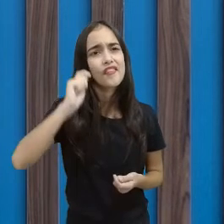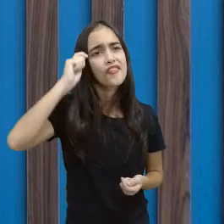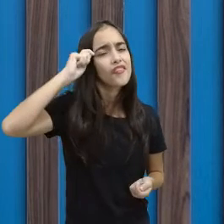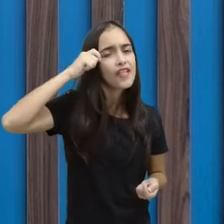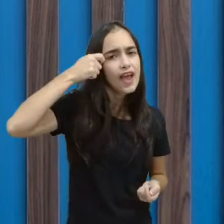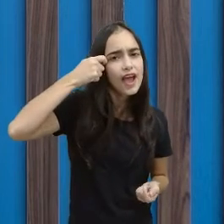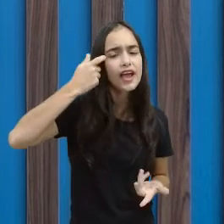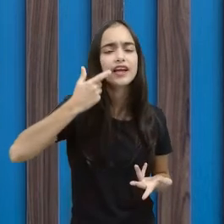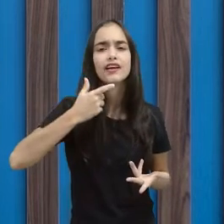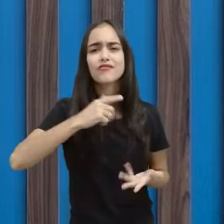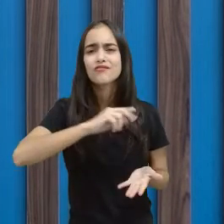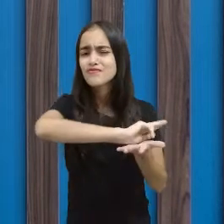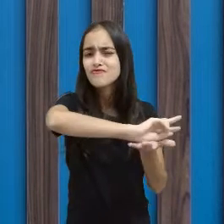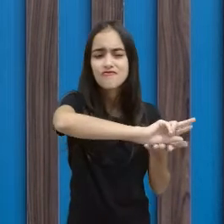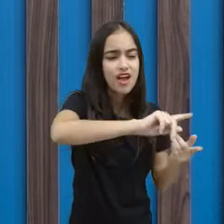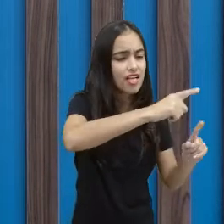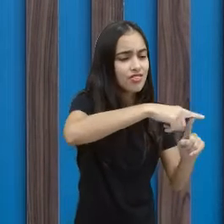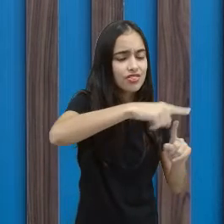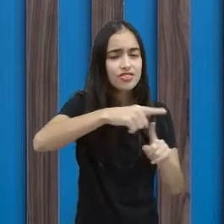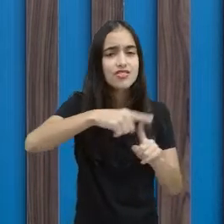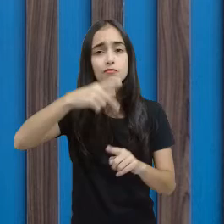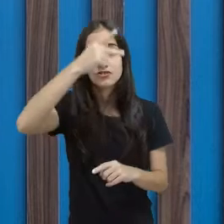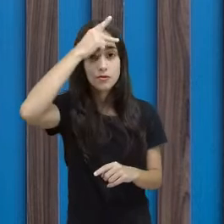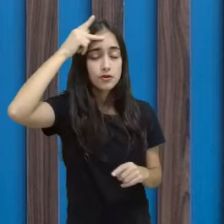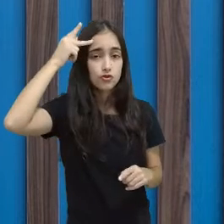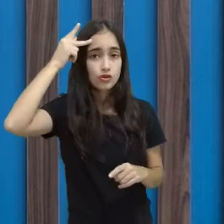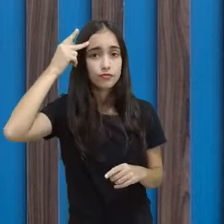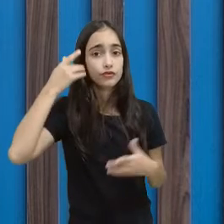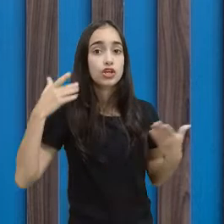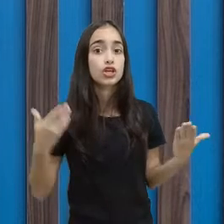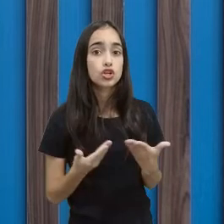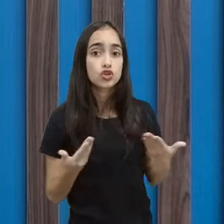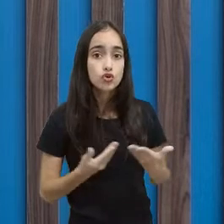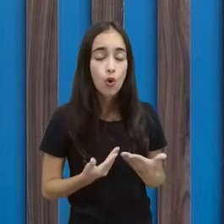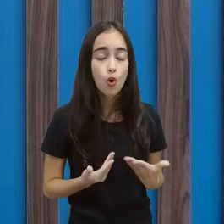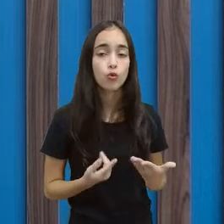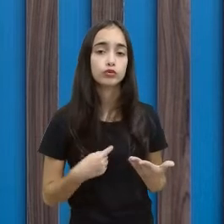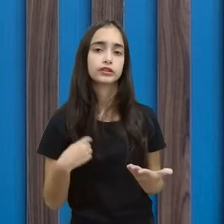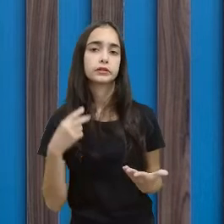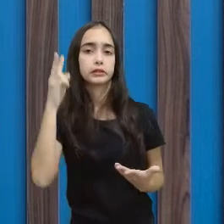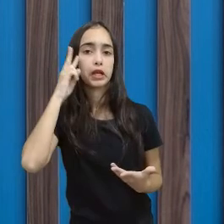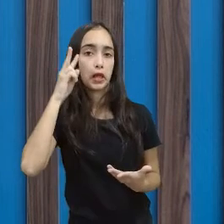negros, né? E lembrar que a questão da eugenia, que é a questão da raça pura ariana,